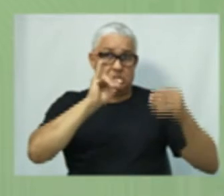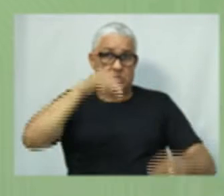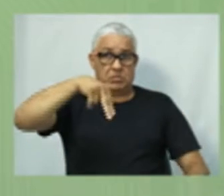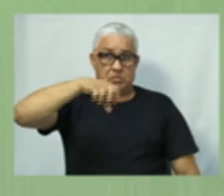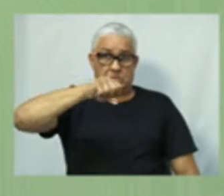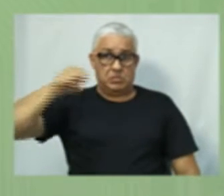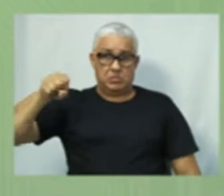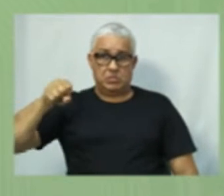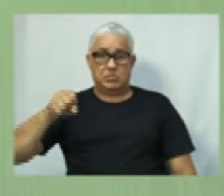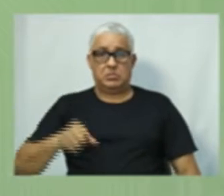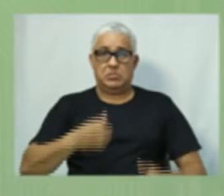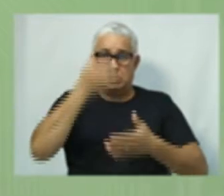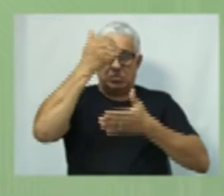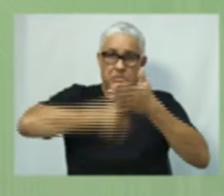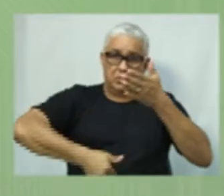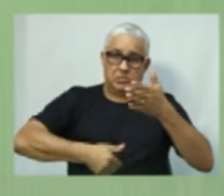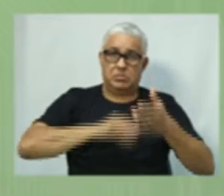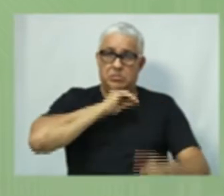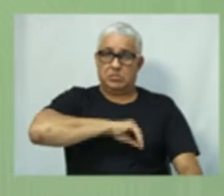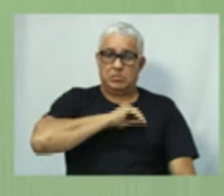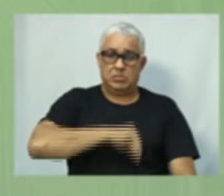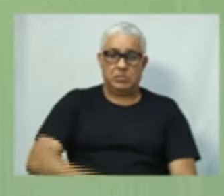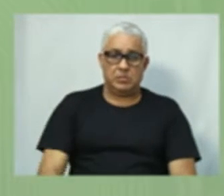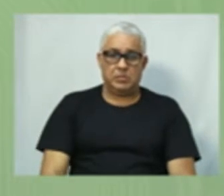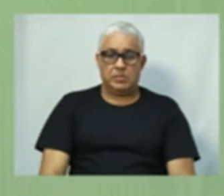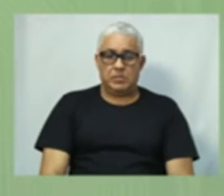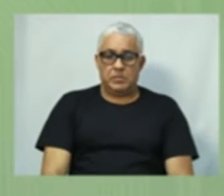folha. E,